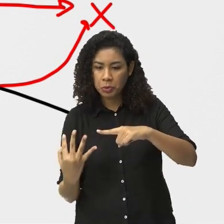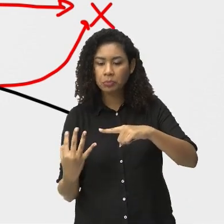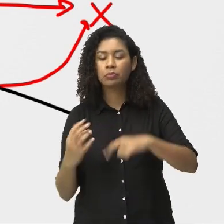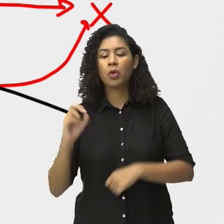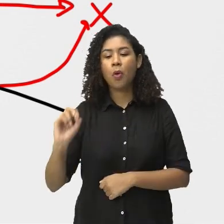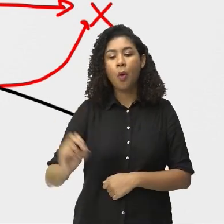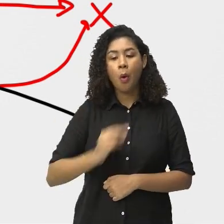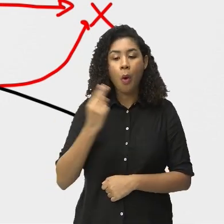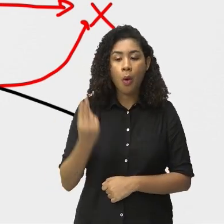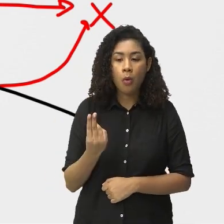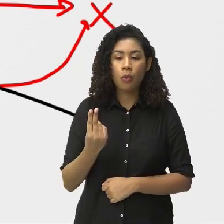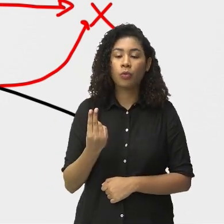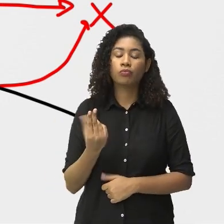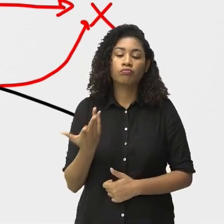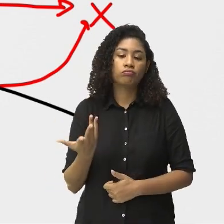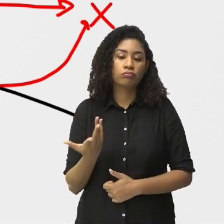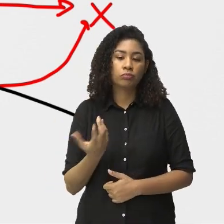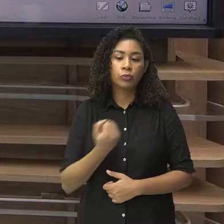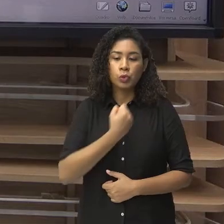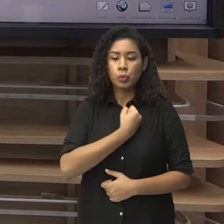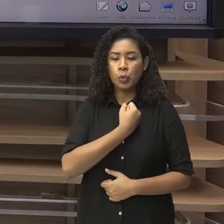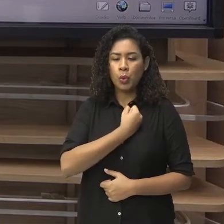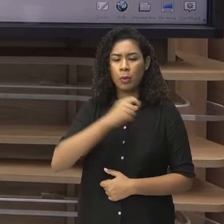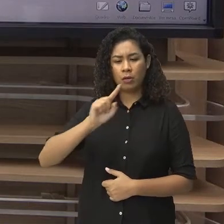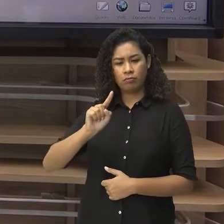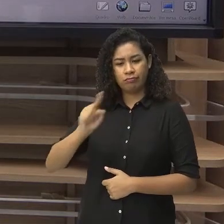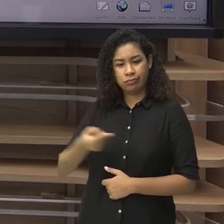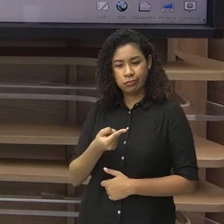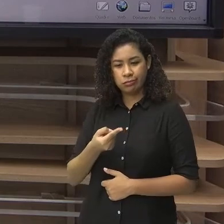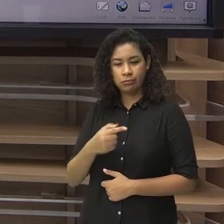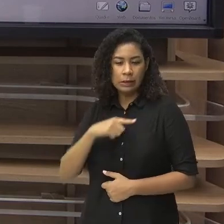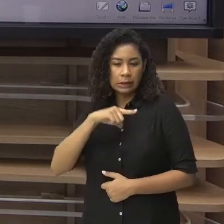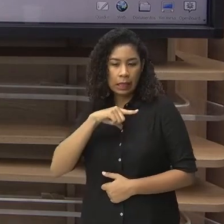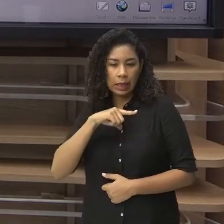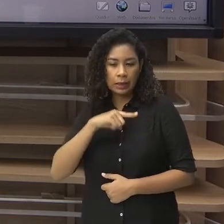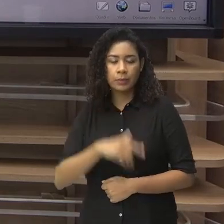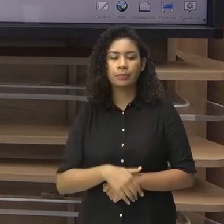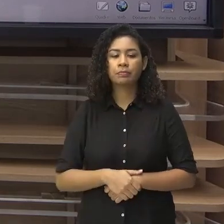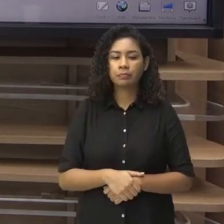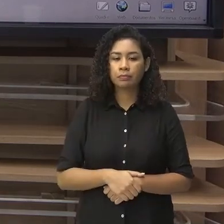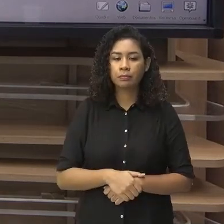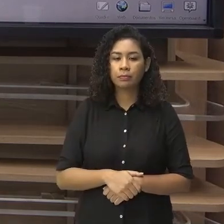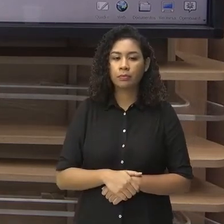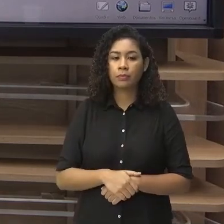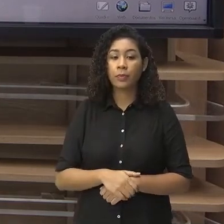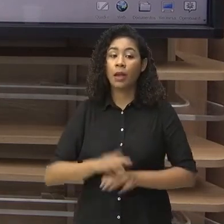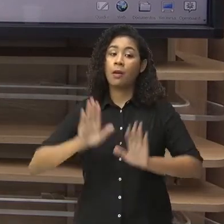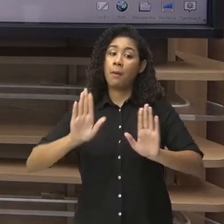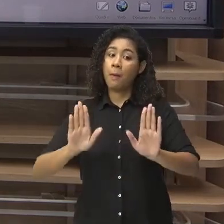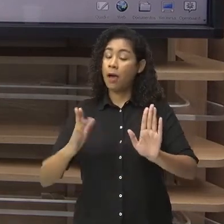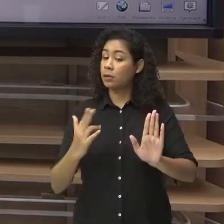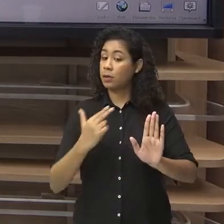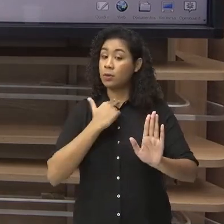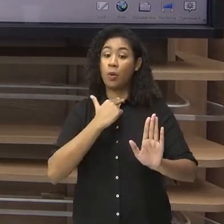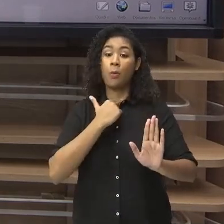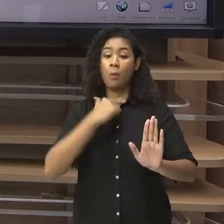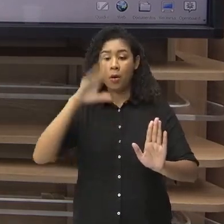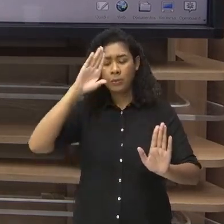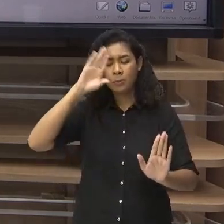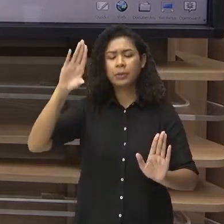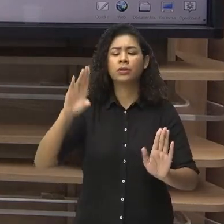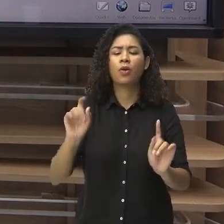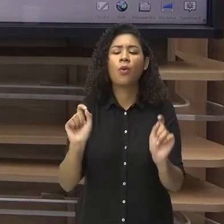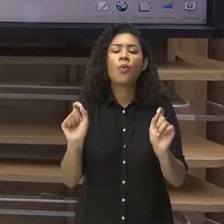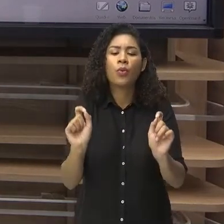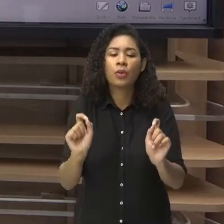um número decimal, que é o caso, né? Só não pode ser um número negativo, porque o resultado tem que